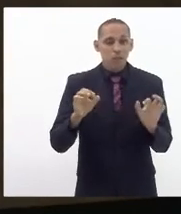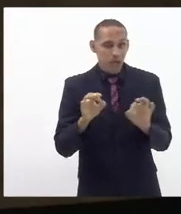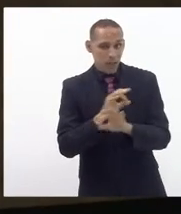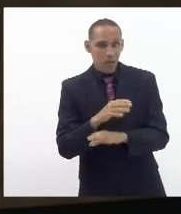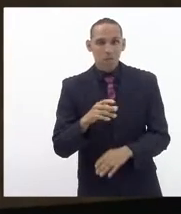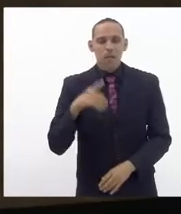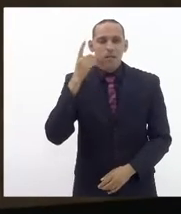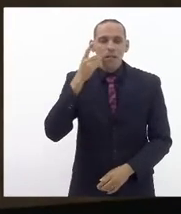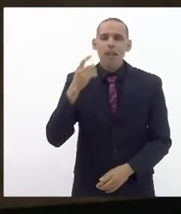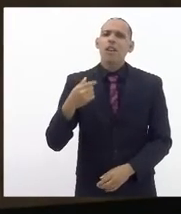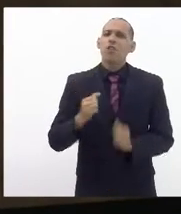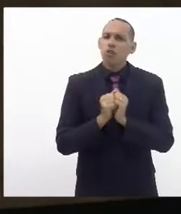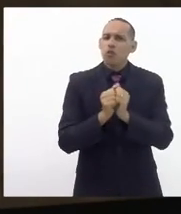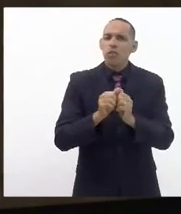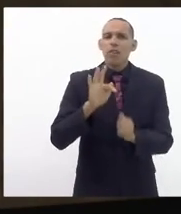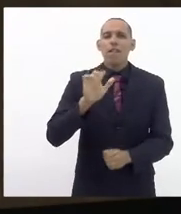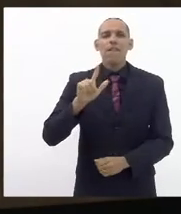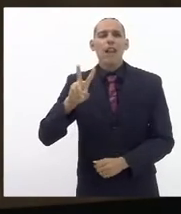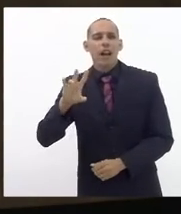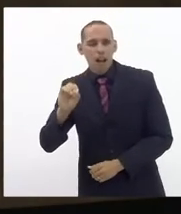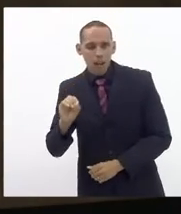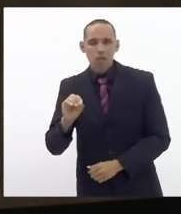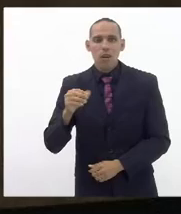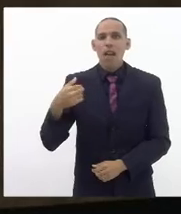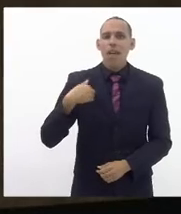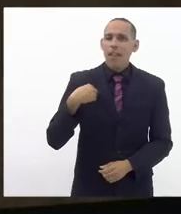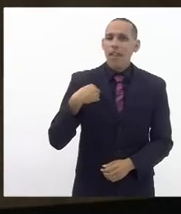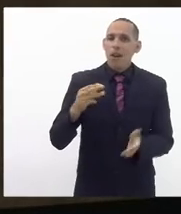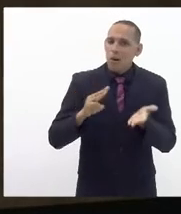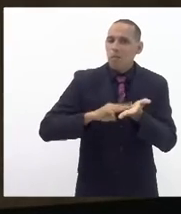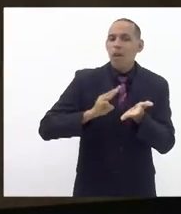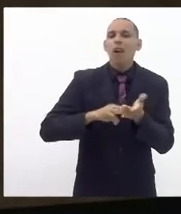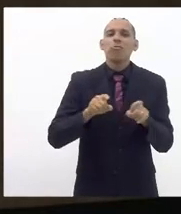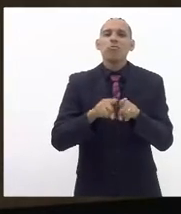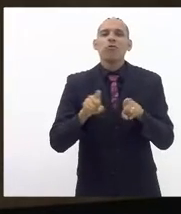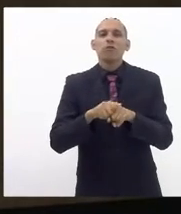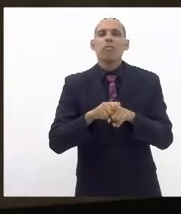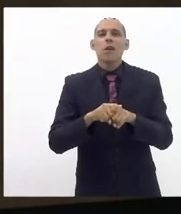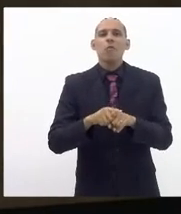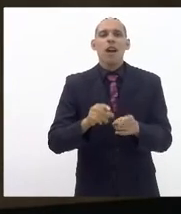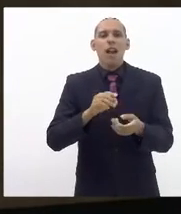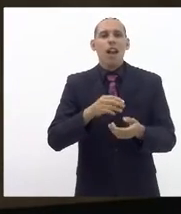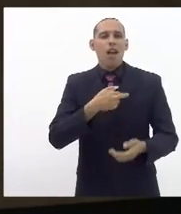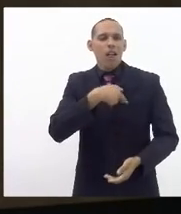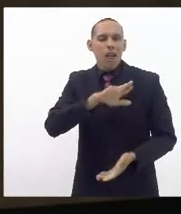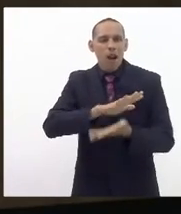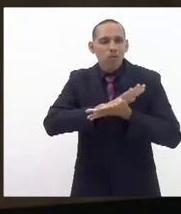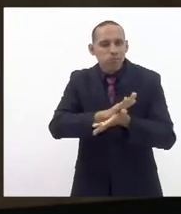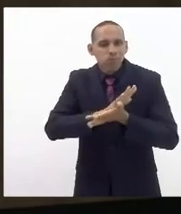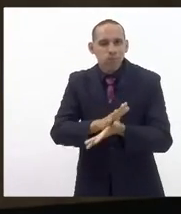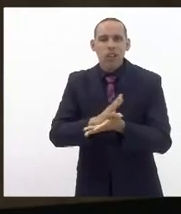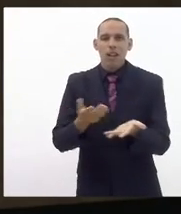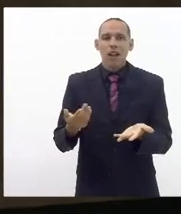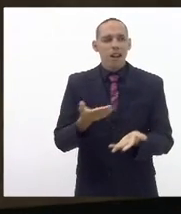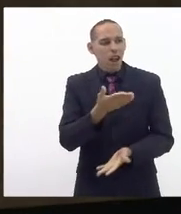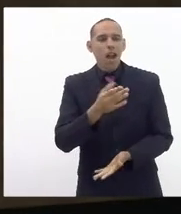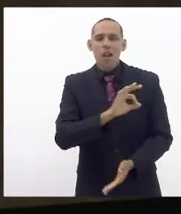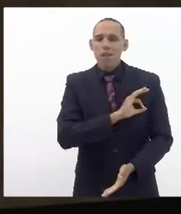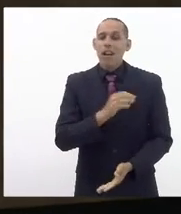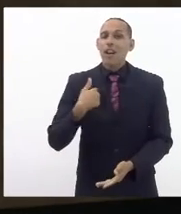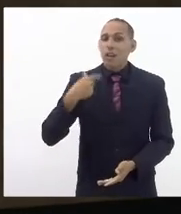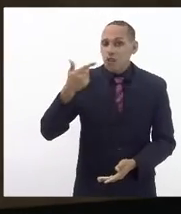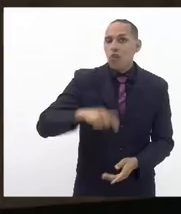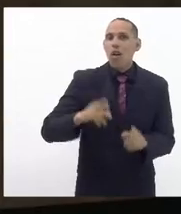Brilhantemente conduzida pelo Flávio Serafini. Fui membro da CPI da intolerância religiosa, que Marta Rocha presidiu com maestria. Sou relator de novo agora da